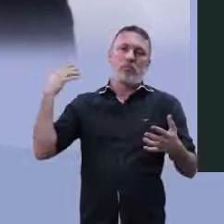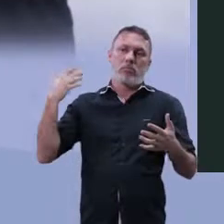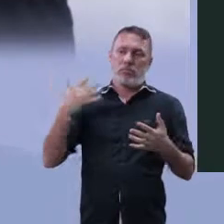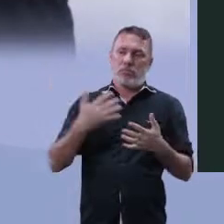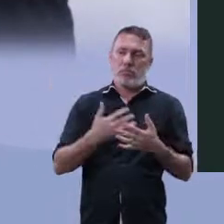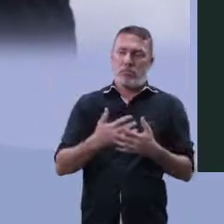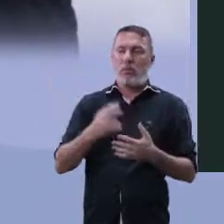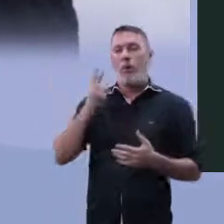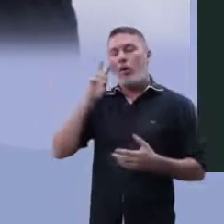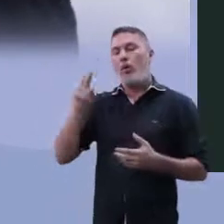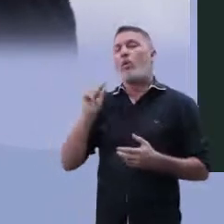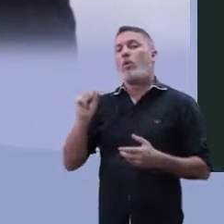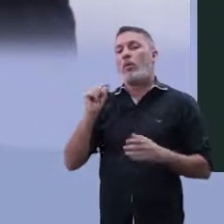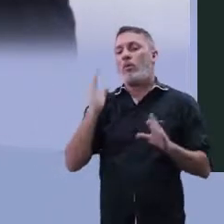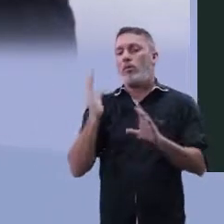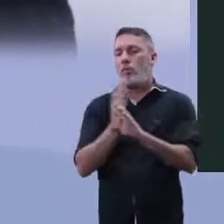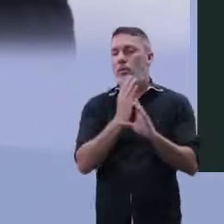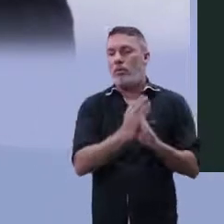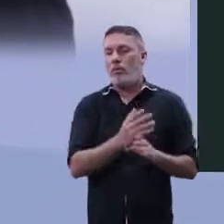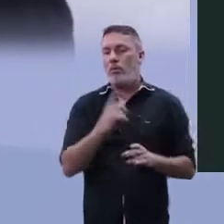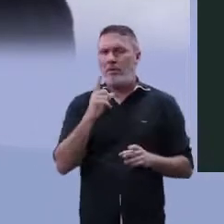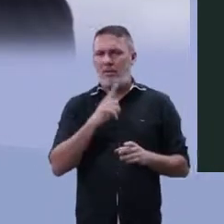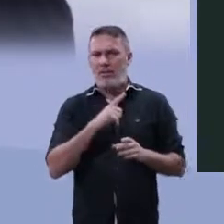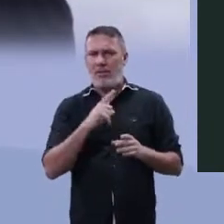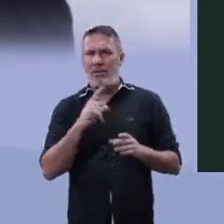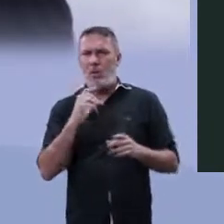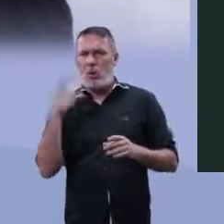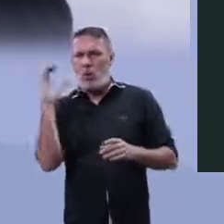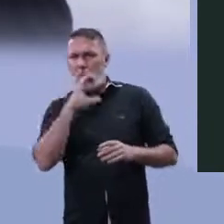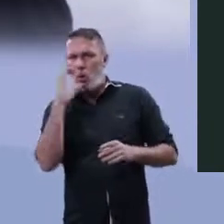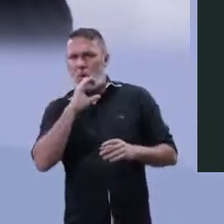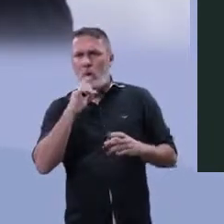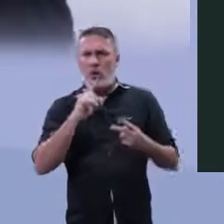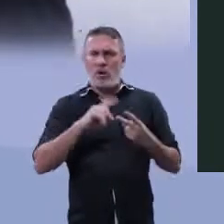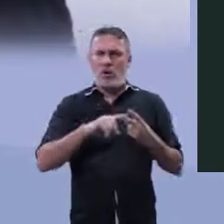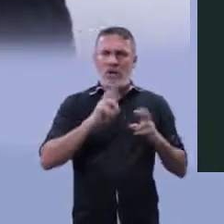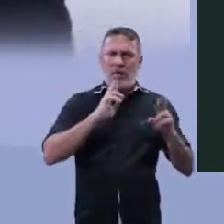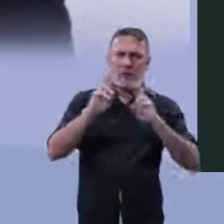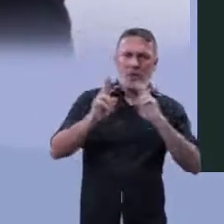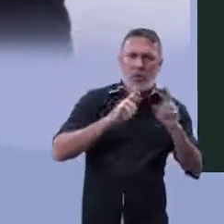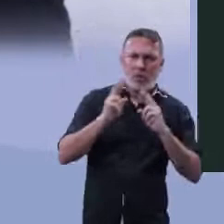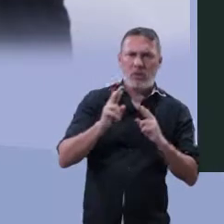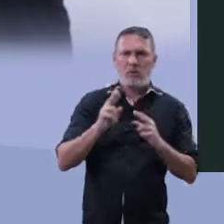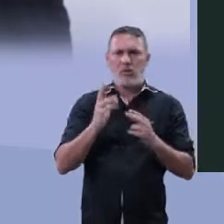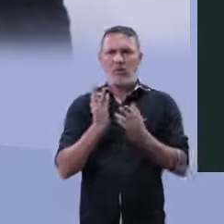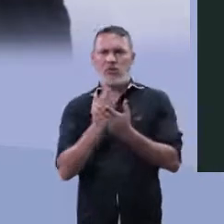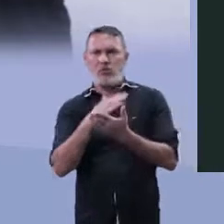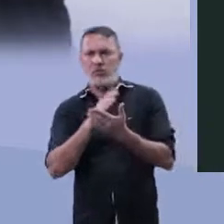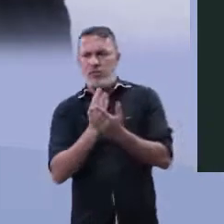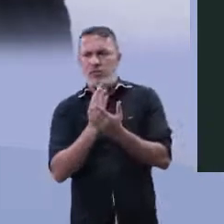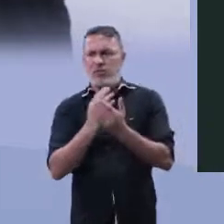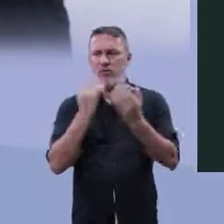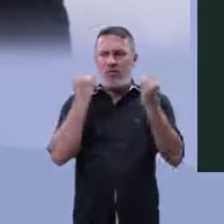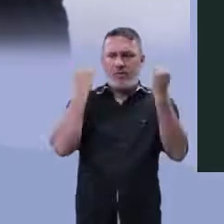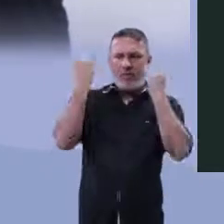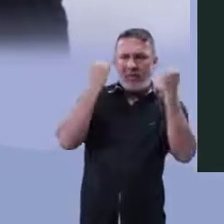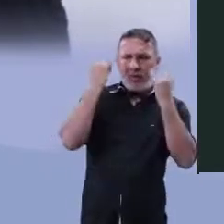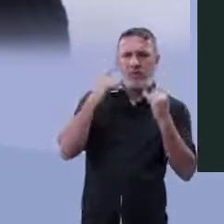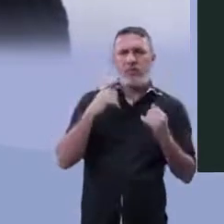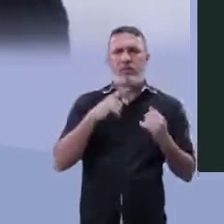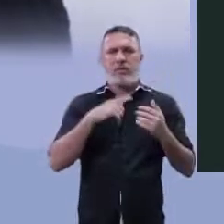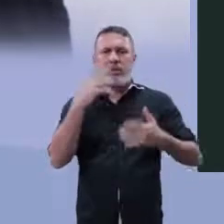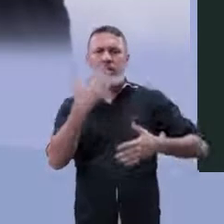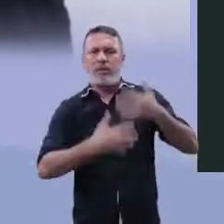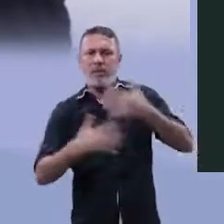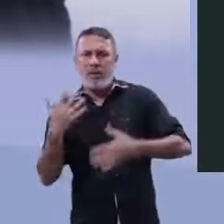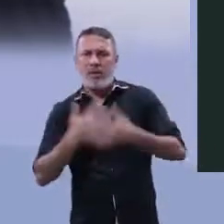longo dos tempos, né? Aí, o imediatismo das respostas, o compartilhamento das informações,